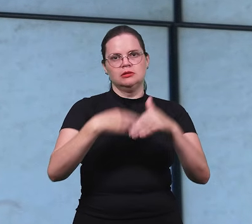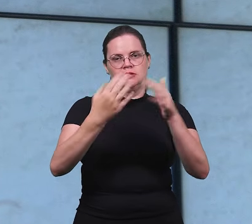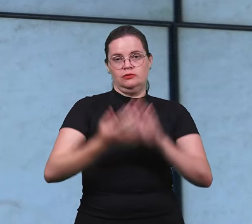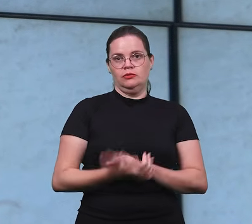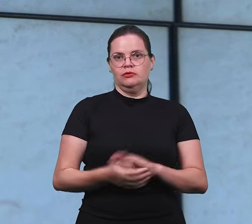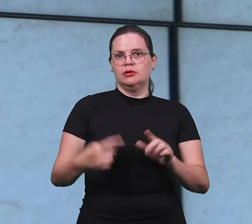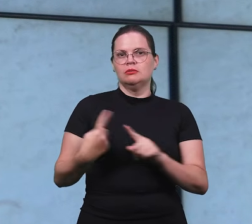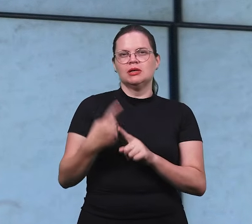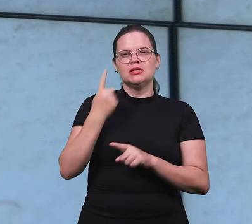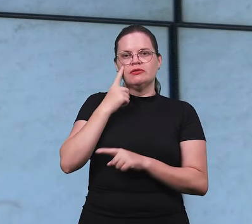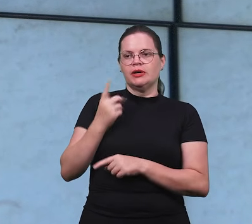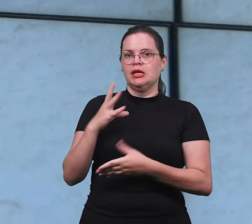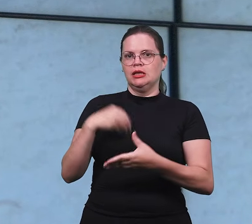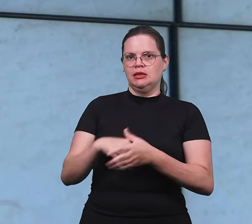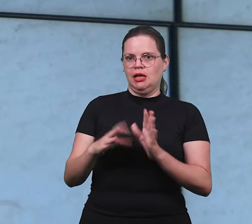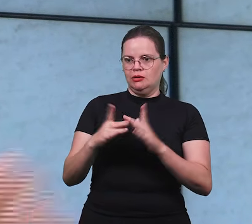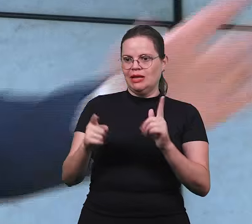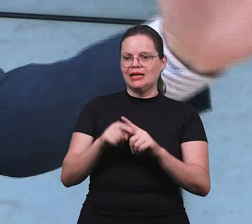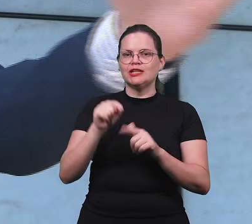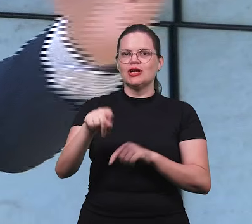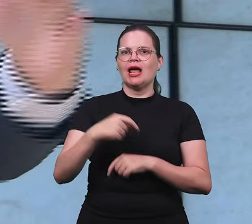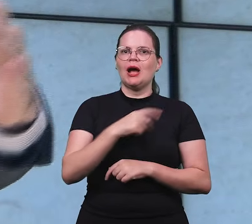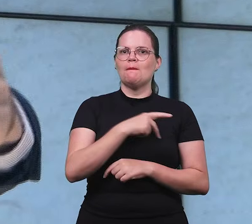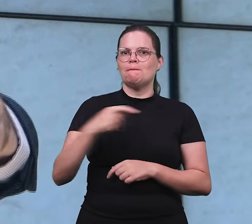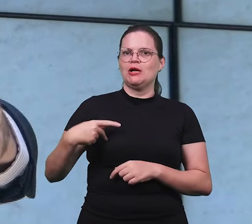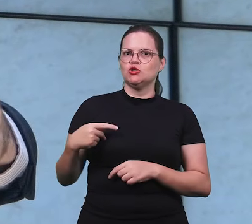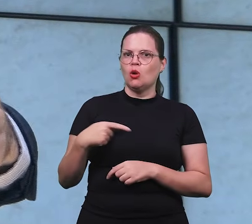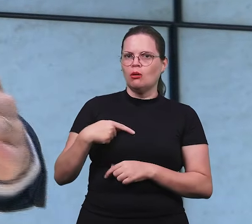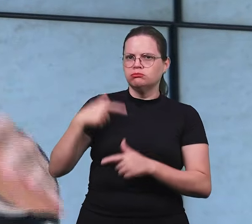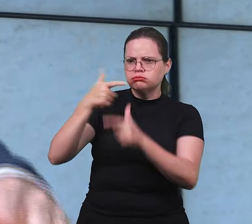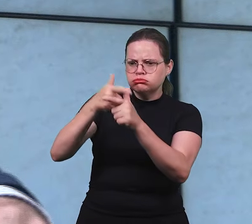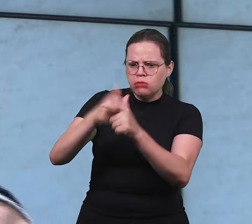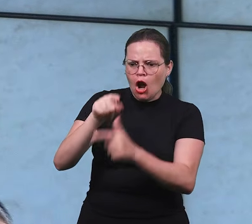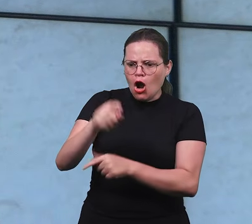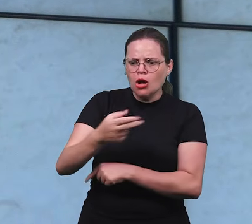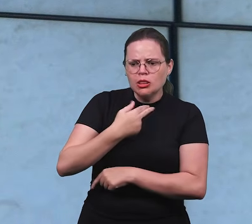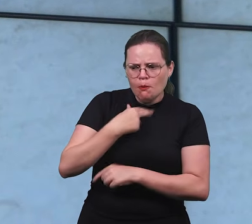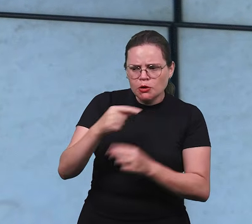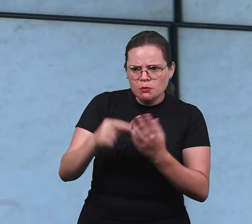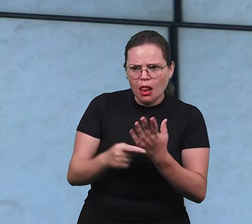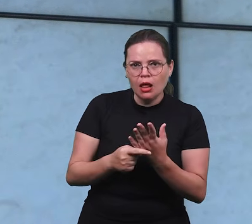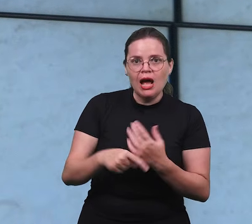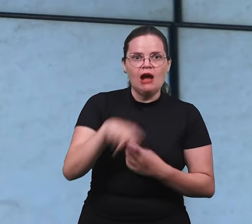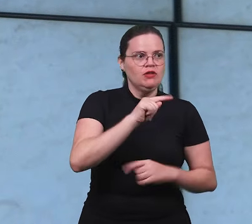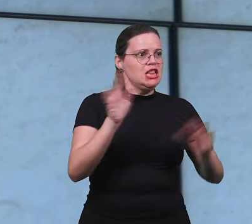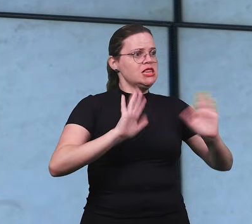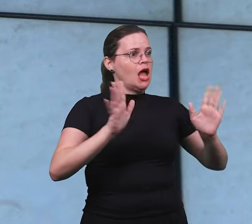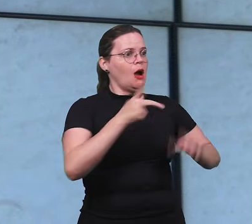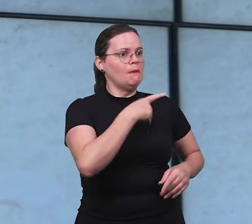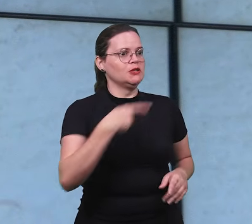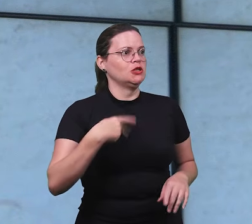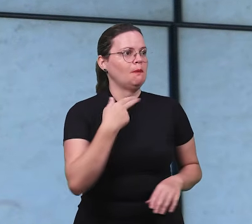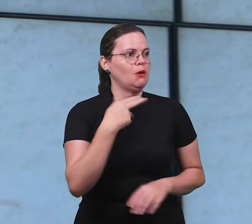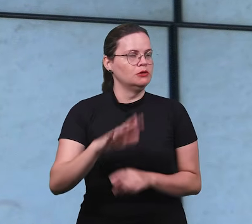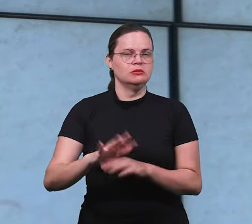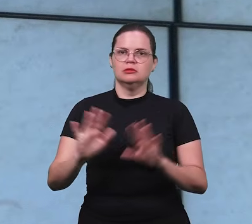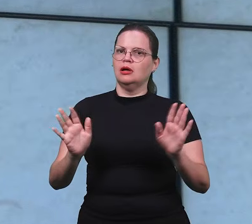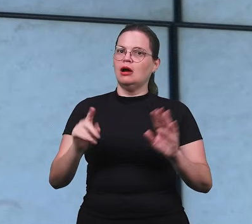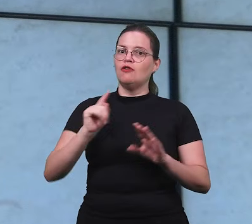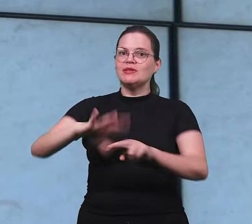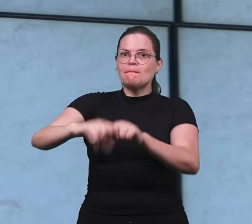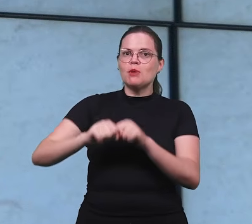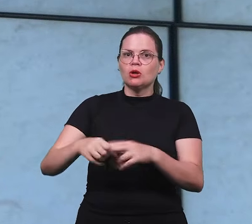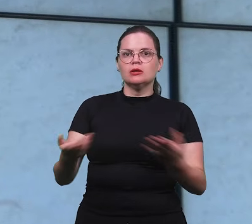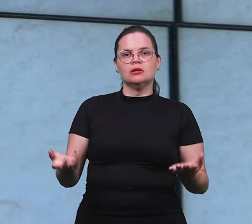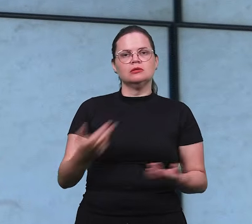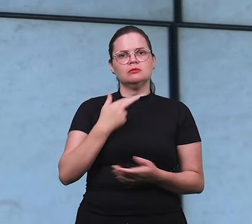igreja, o pastor chamou a atenção. Você, não, pastor! Aí você está super protegendo ele. Ele não vai desenvolver, porque